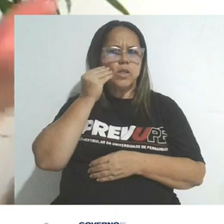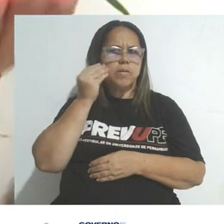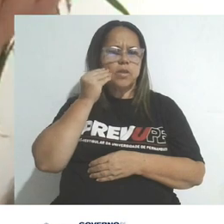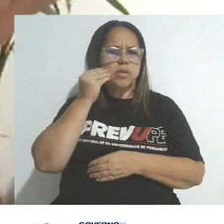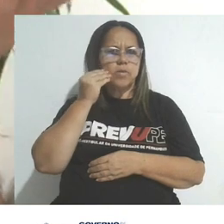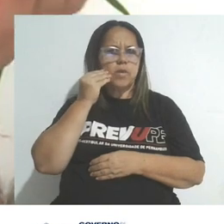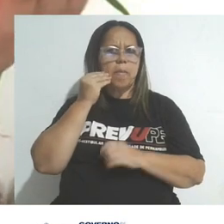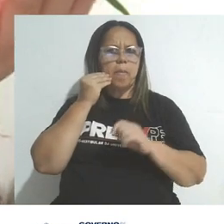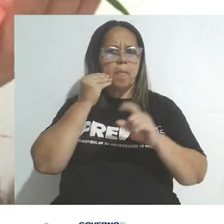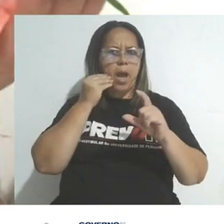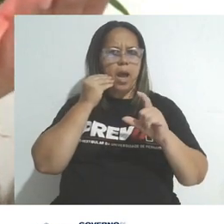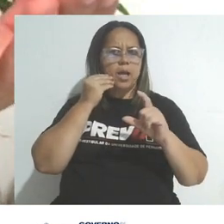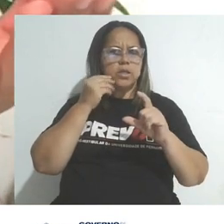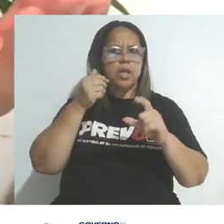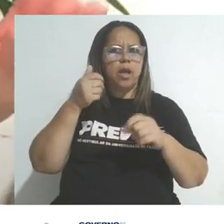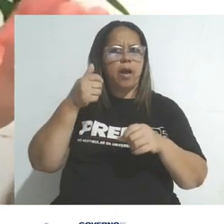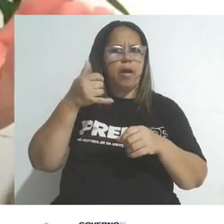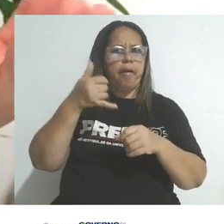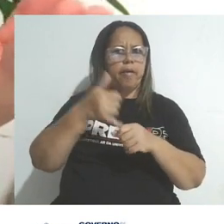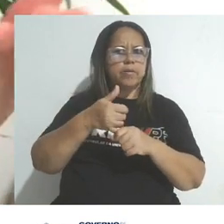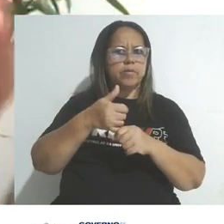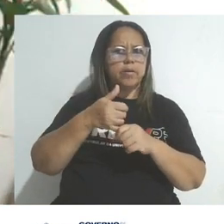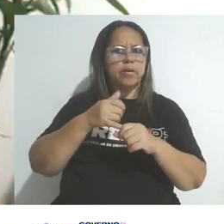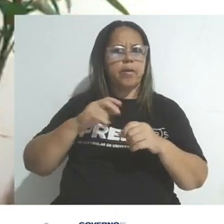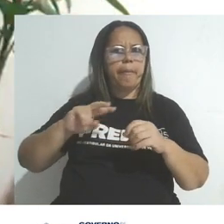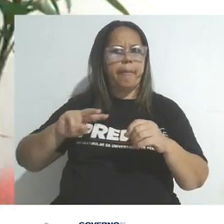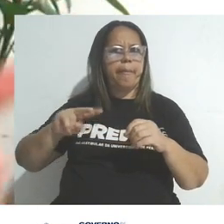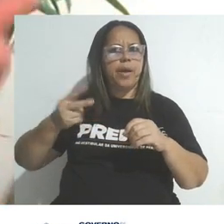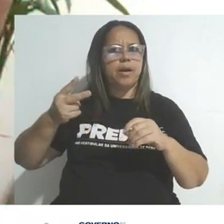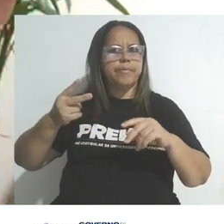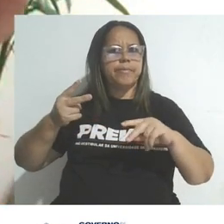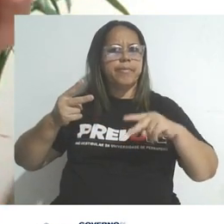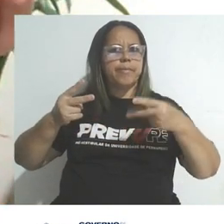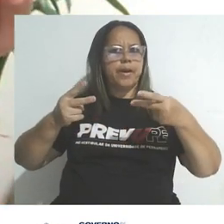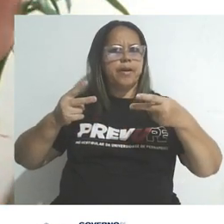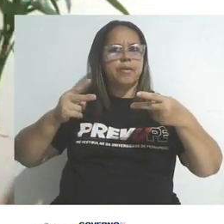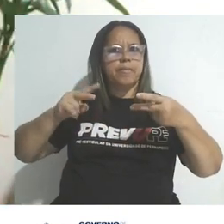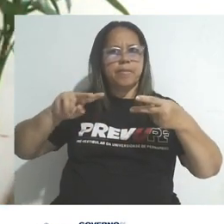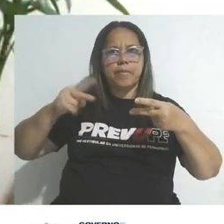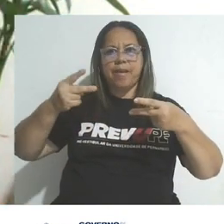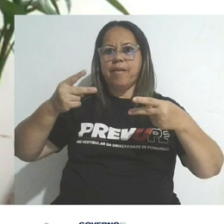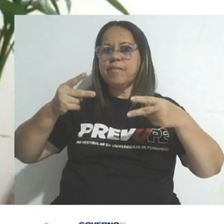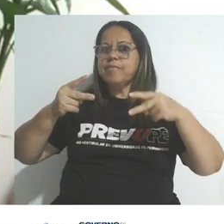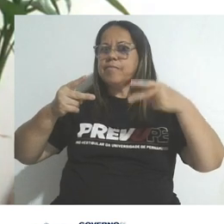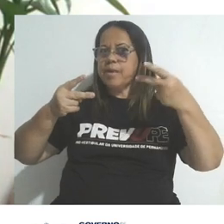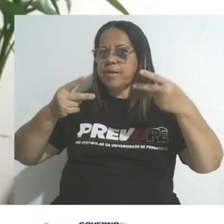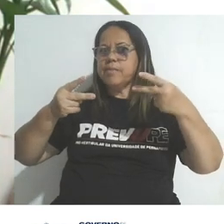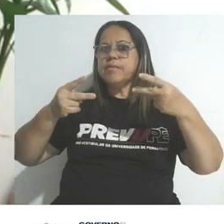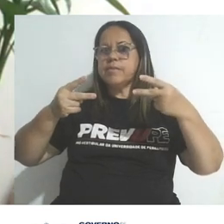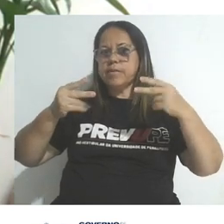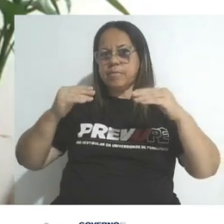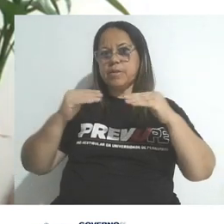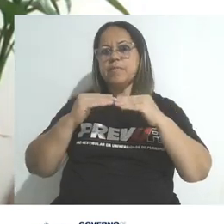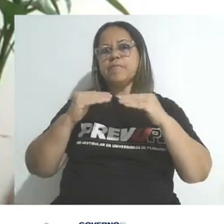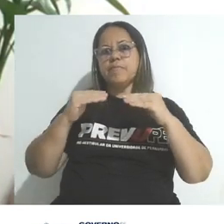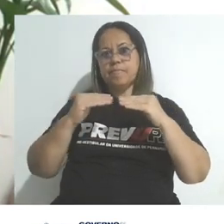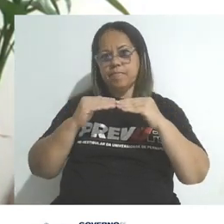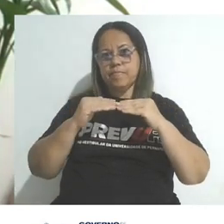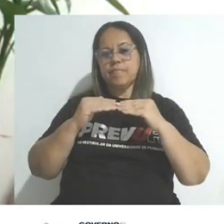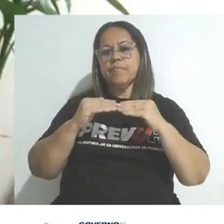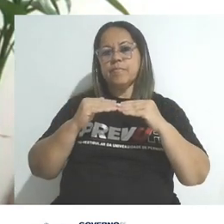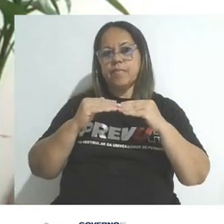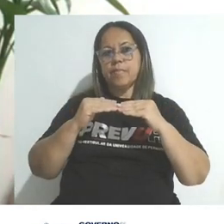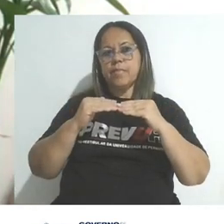quanto maior o consumo de gasolina, mais você pagará. Ambas grandezas subiram, logo elas são diretamente